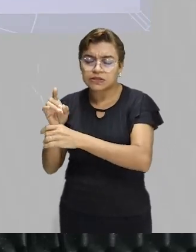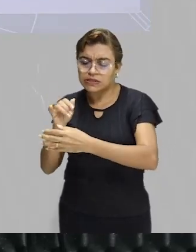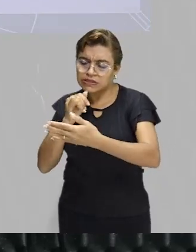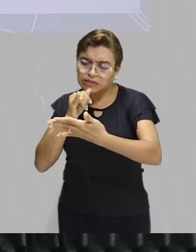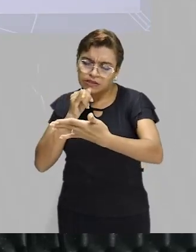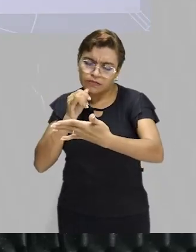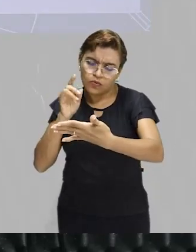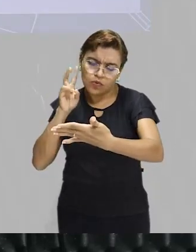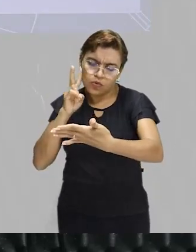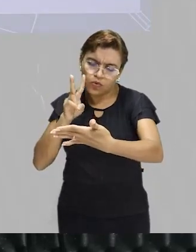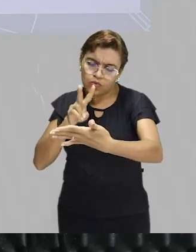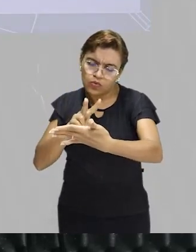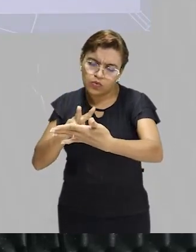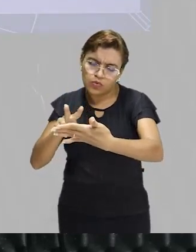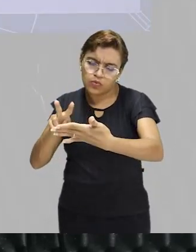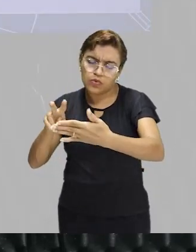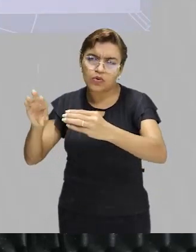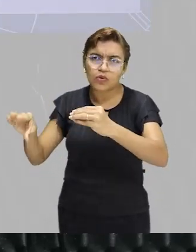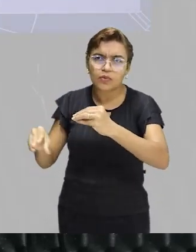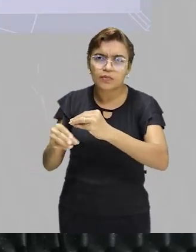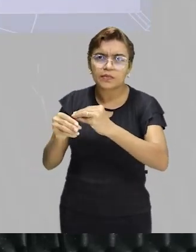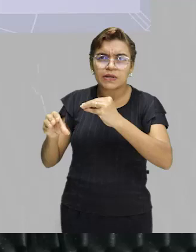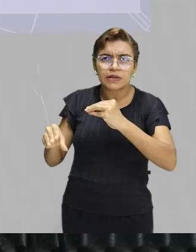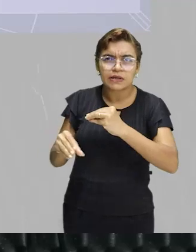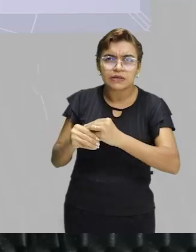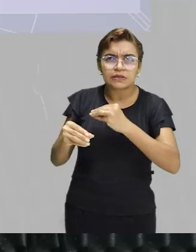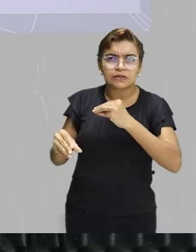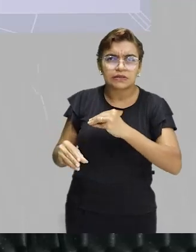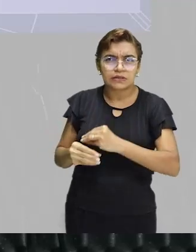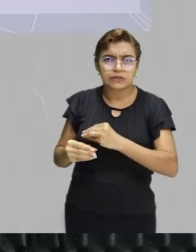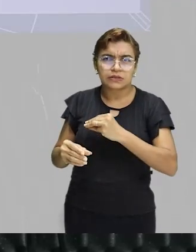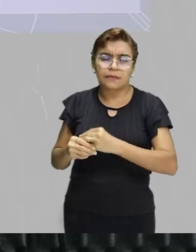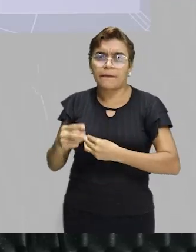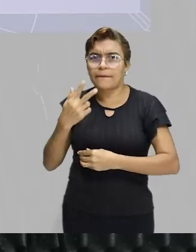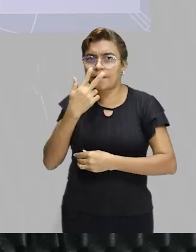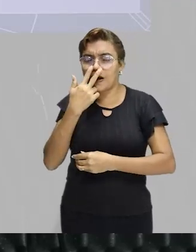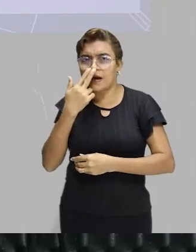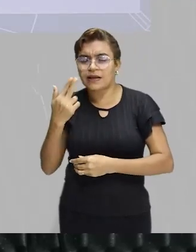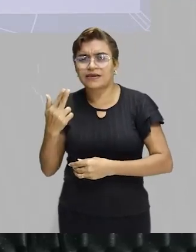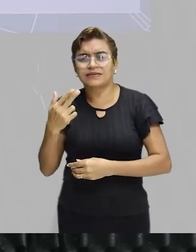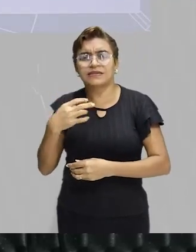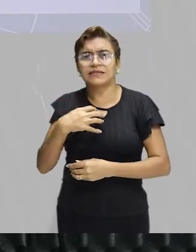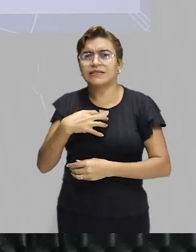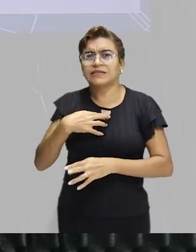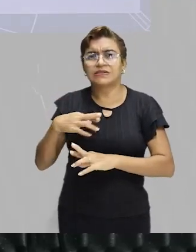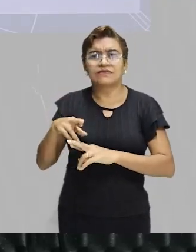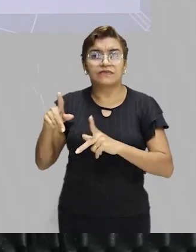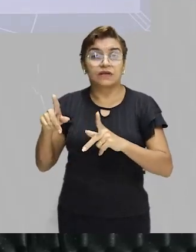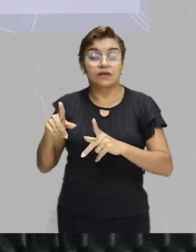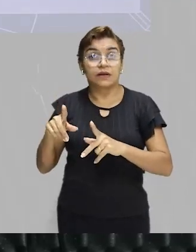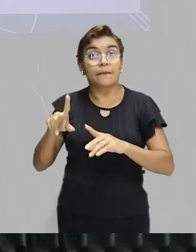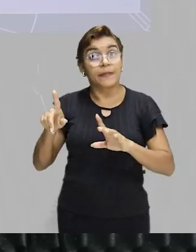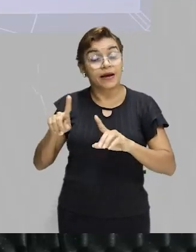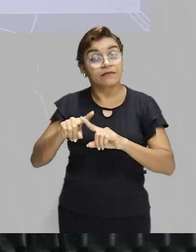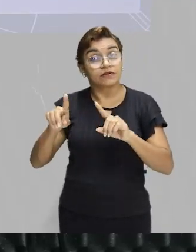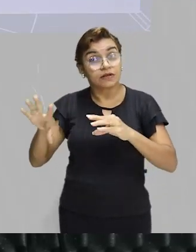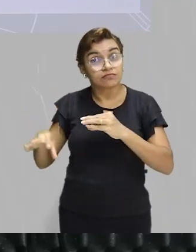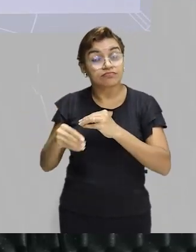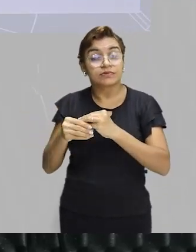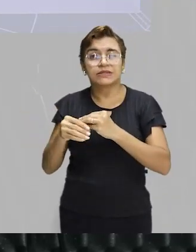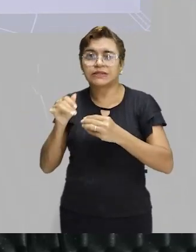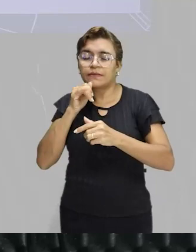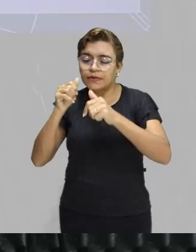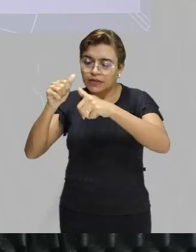completando esses gaps, que são essas lacunas de sentido, com os seus conhecimentos. Você vai